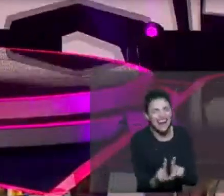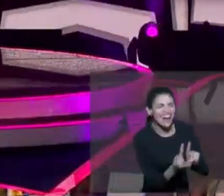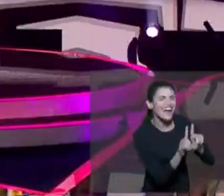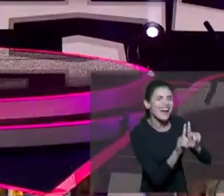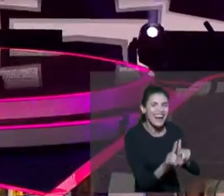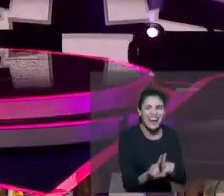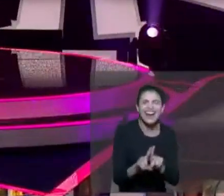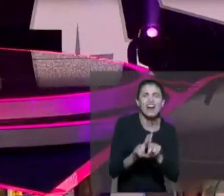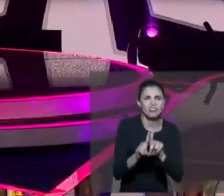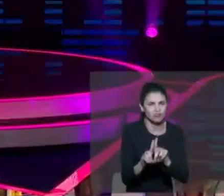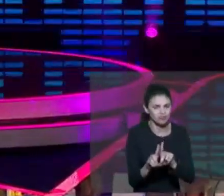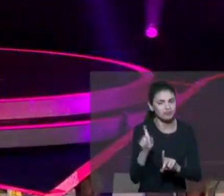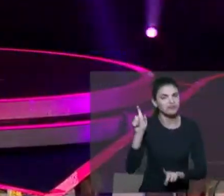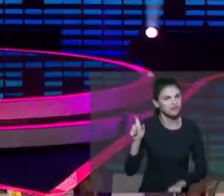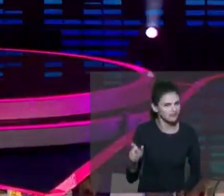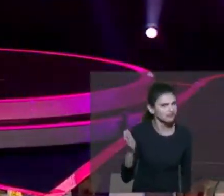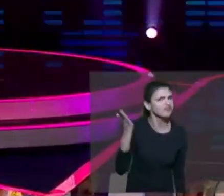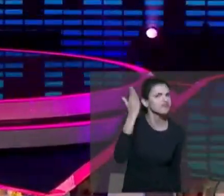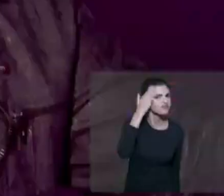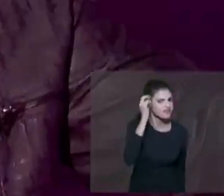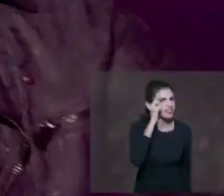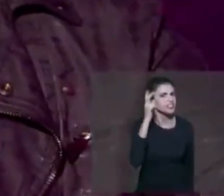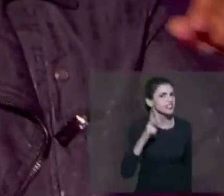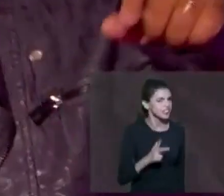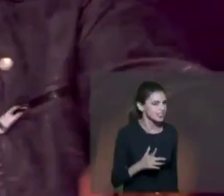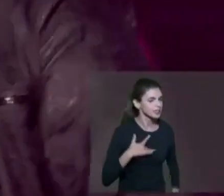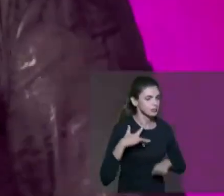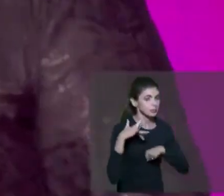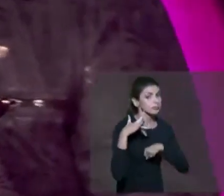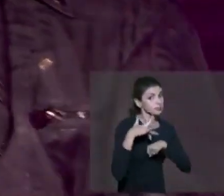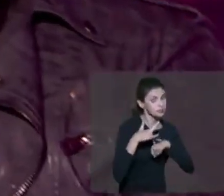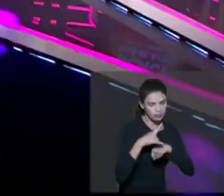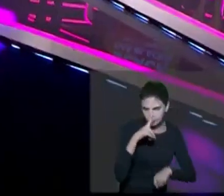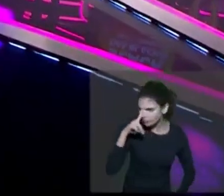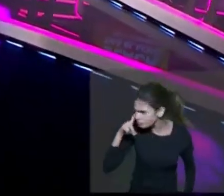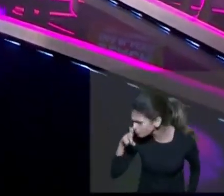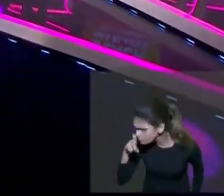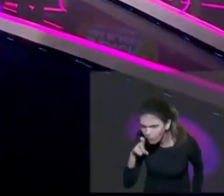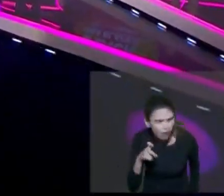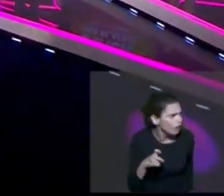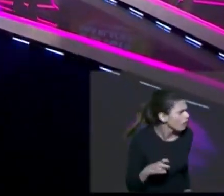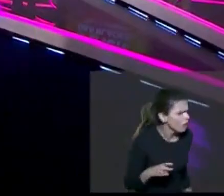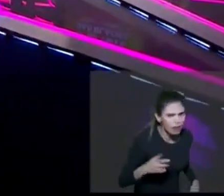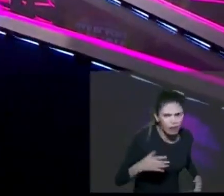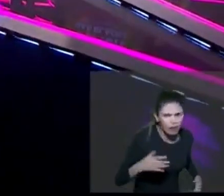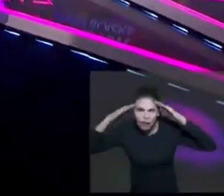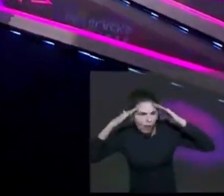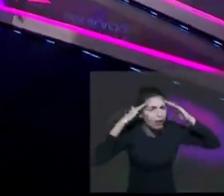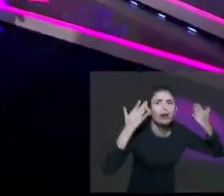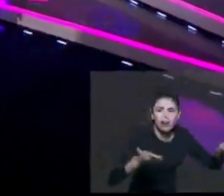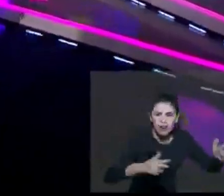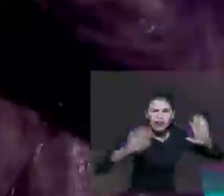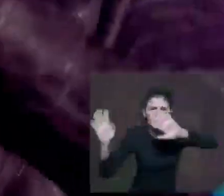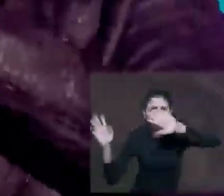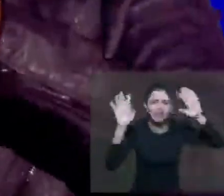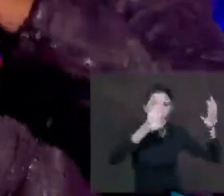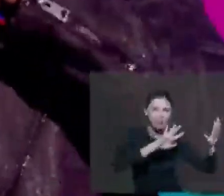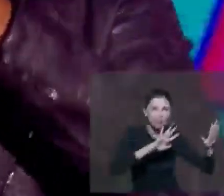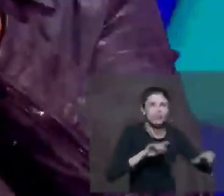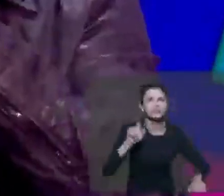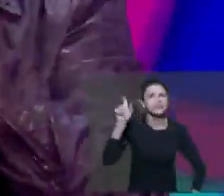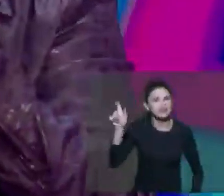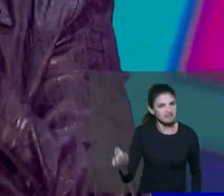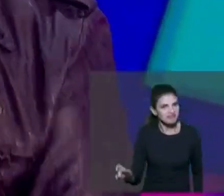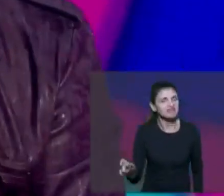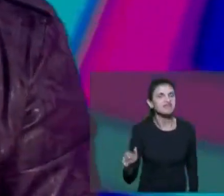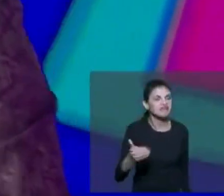mal intencionada. Foi no banheiro, do nada ela sumiu. Quando fui procurar atenção, turma de casa assim, tá